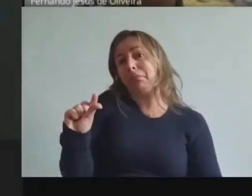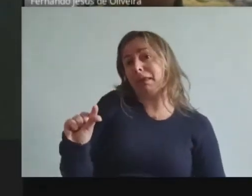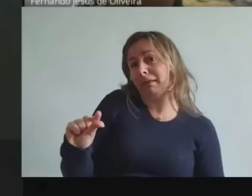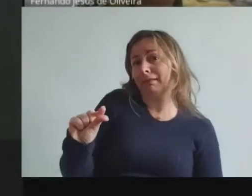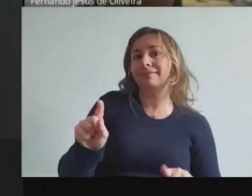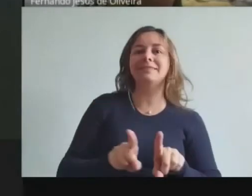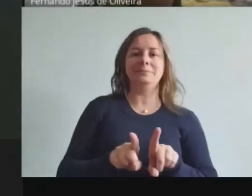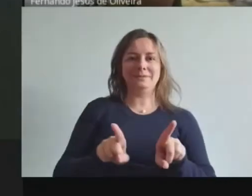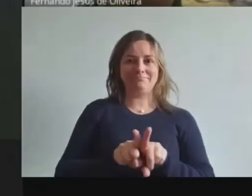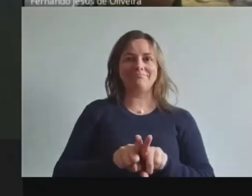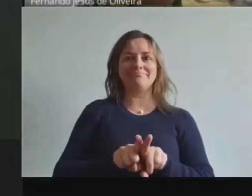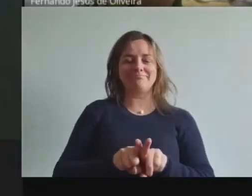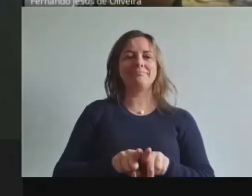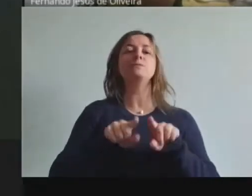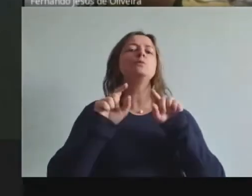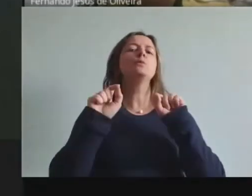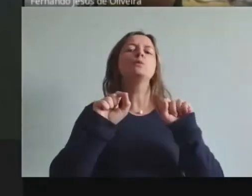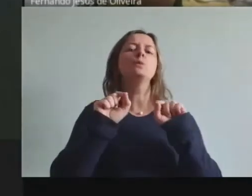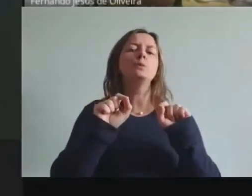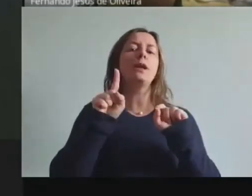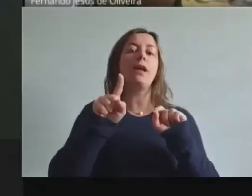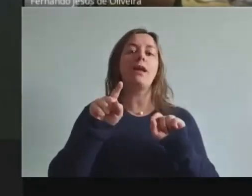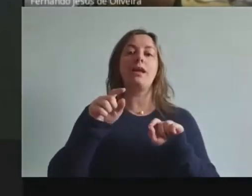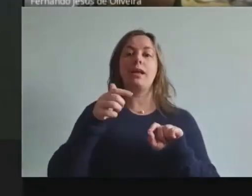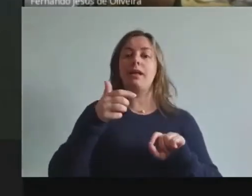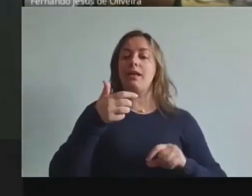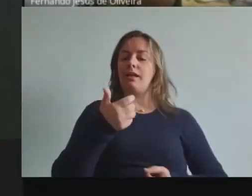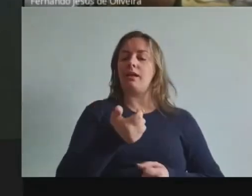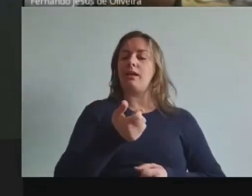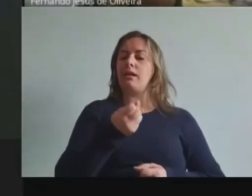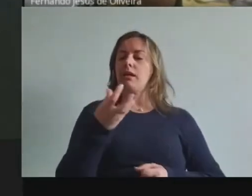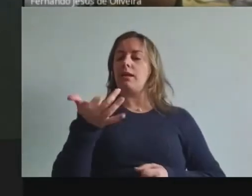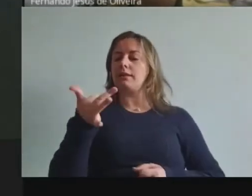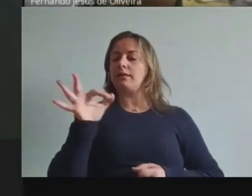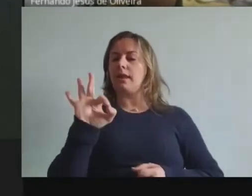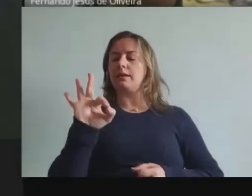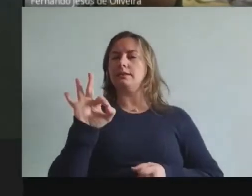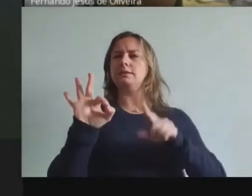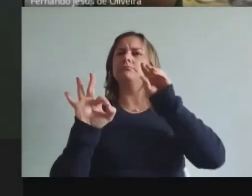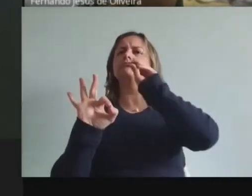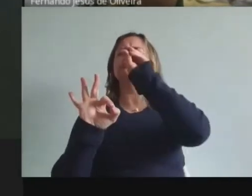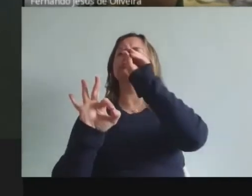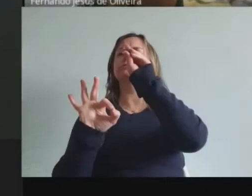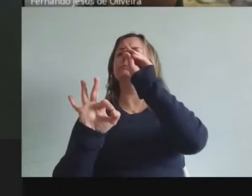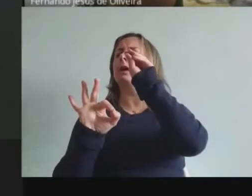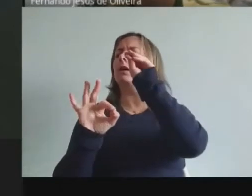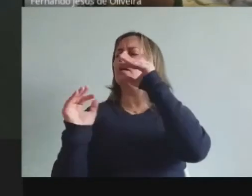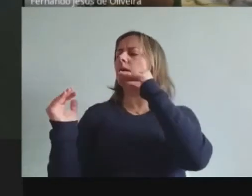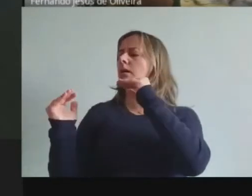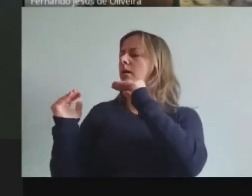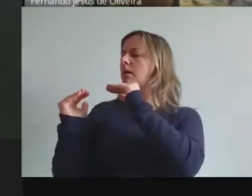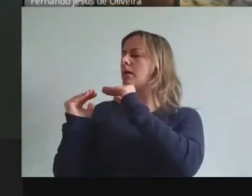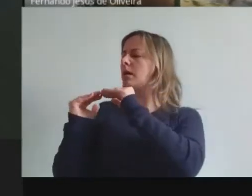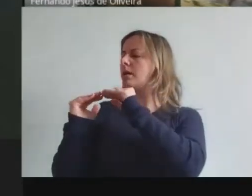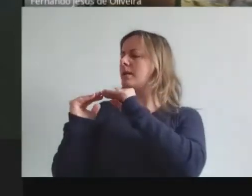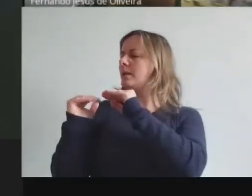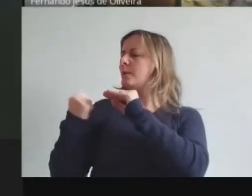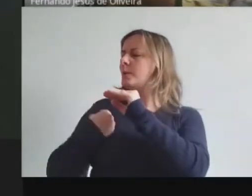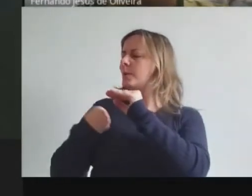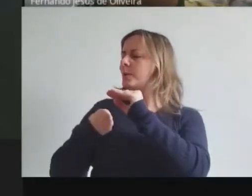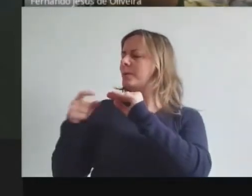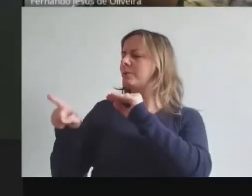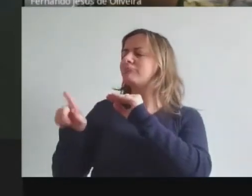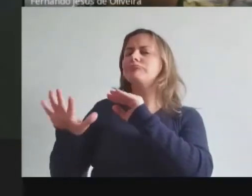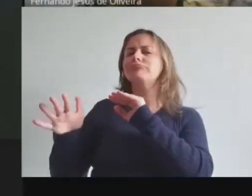Bom, definição. A ordem de grandeza é a potência de 10 mais próxima de um número, tá? Como assim? Vamos